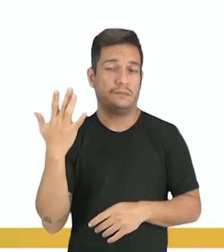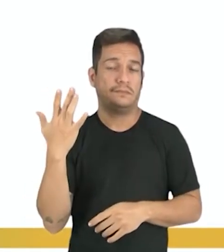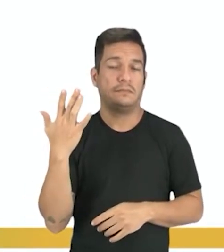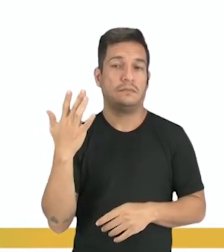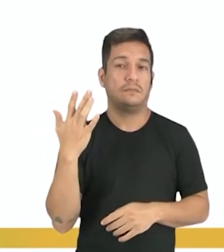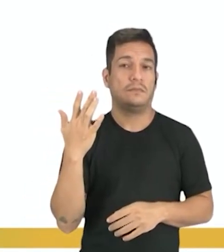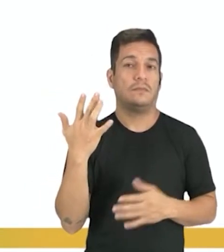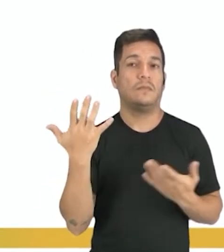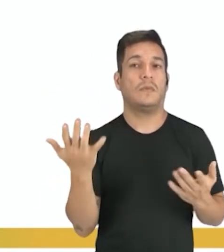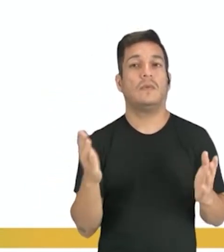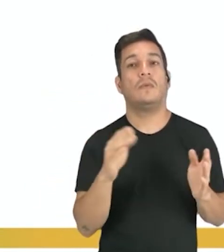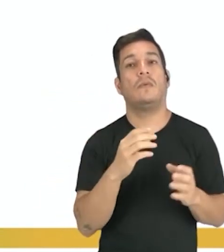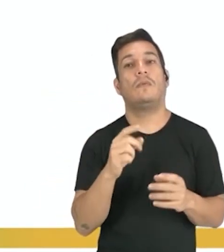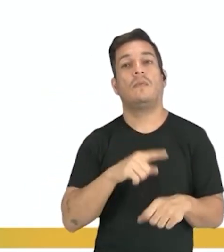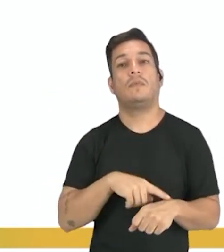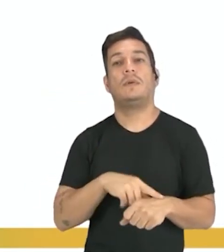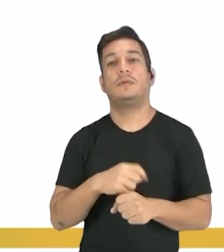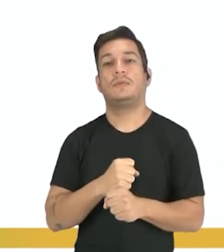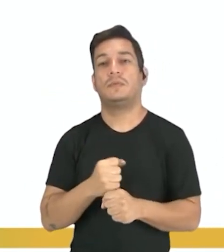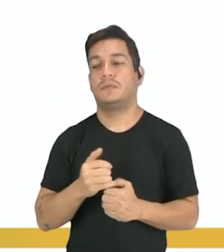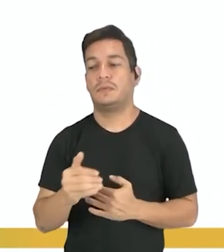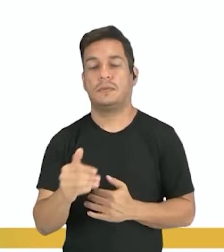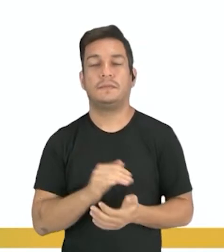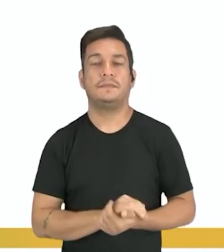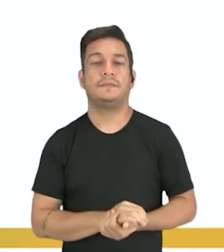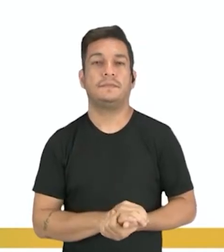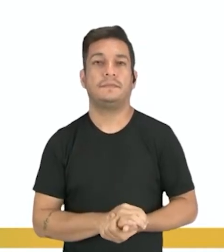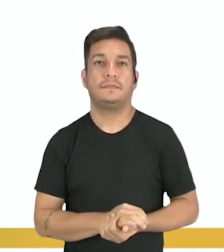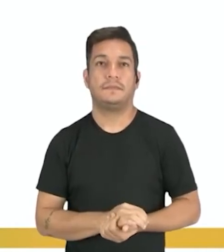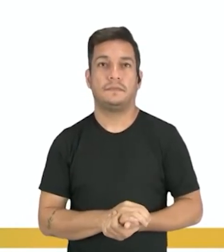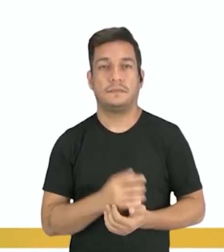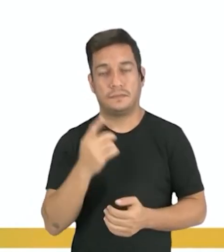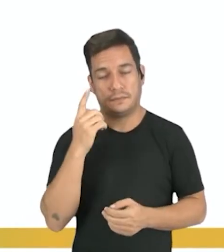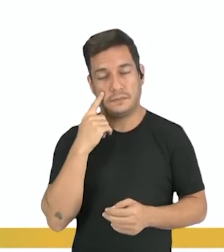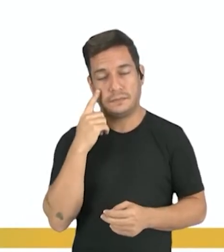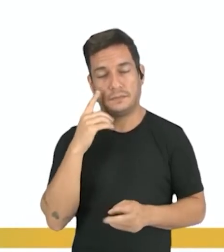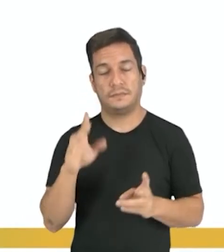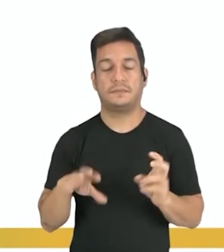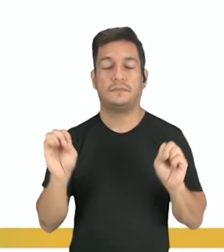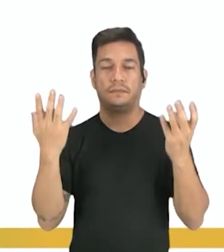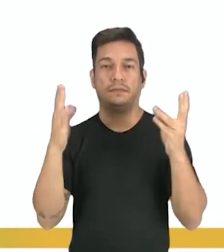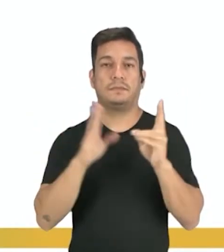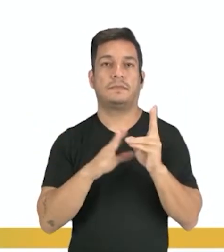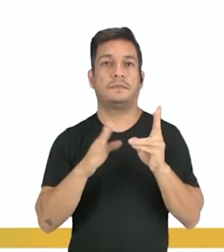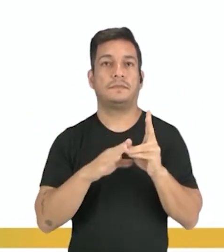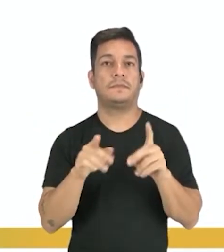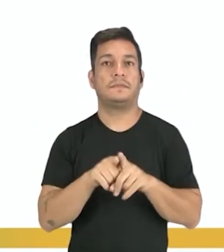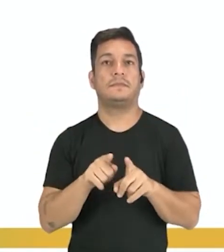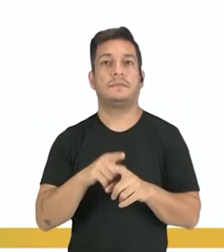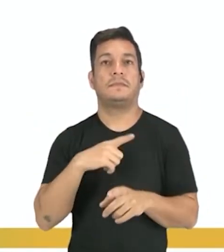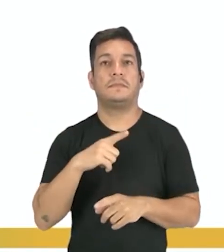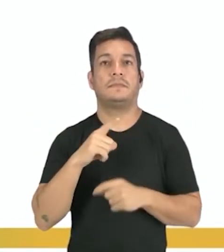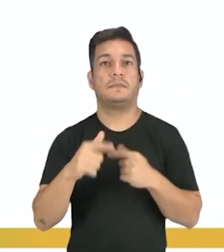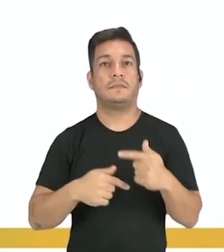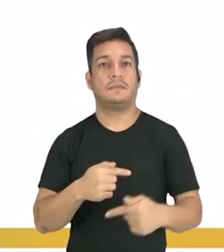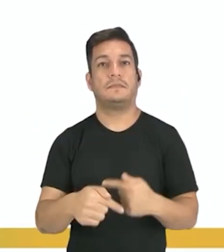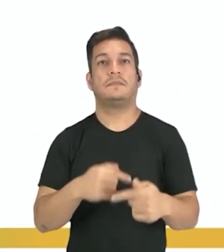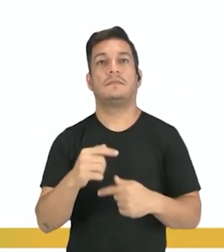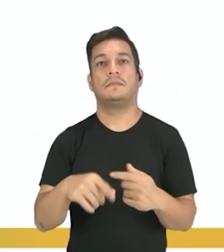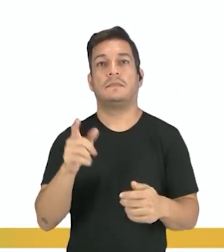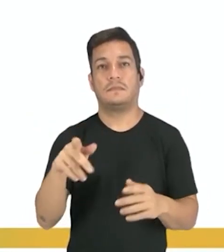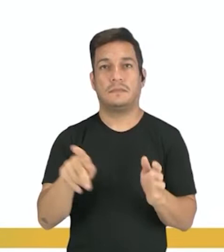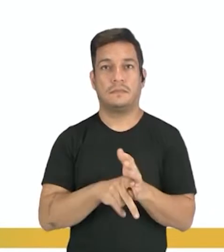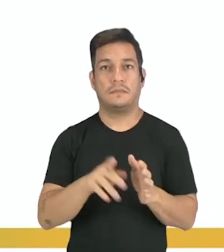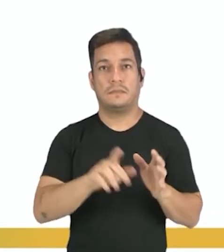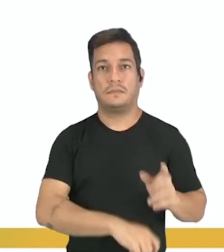acontece qual época do ano e exceto vamos lá uma festa indígena que celebra e resgata tradições de